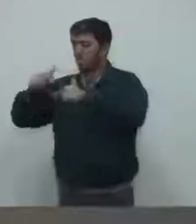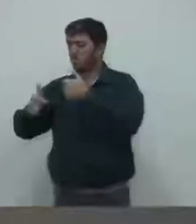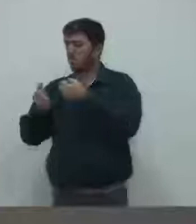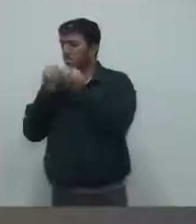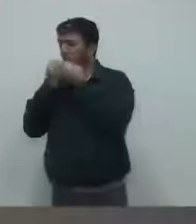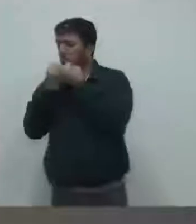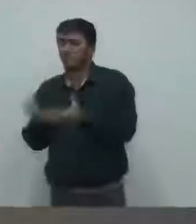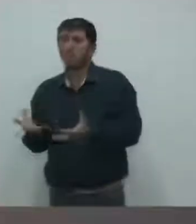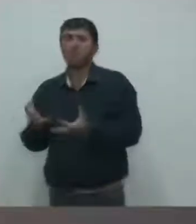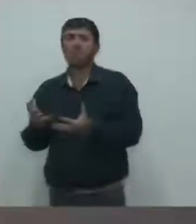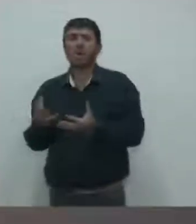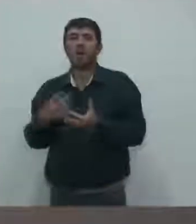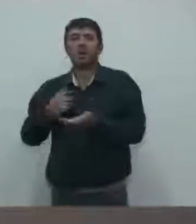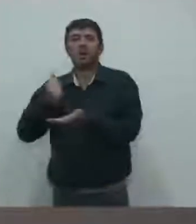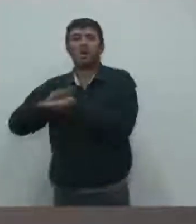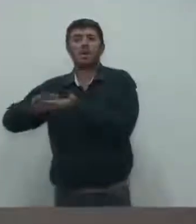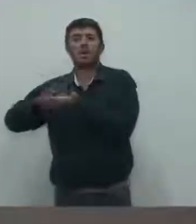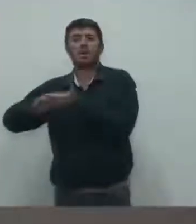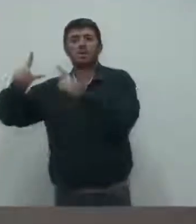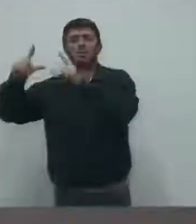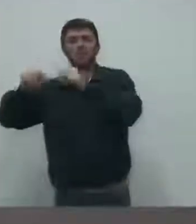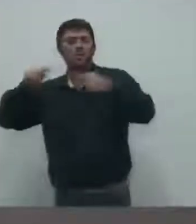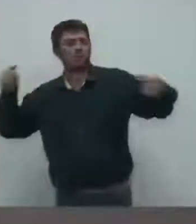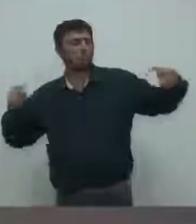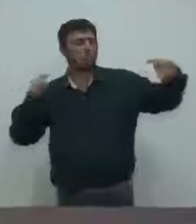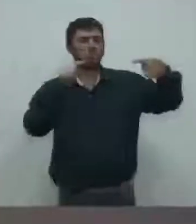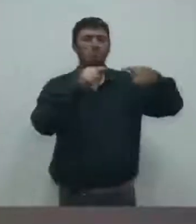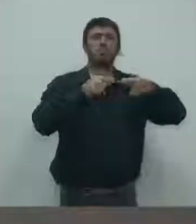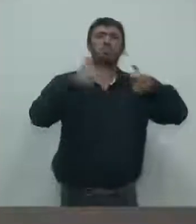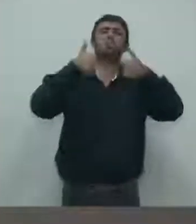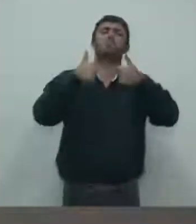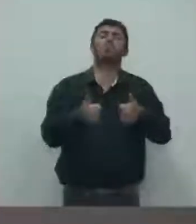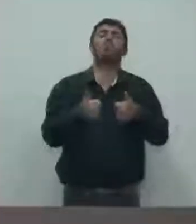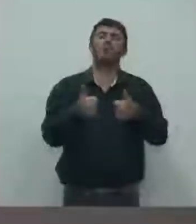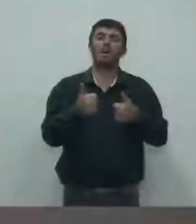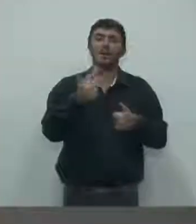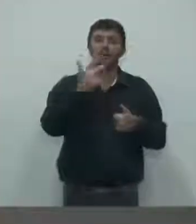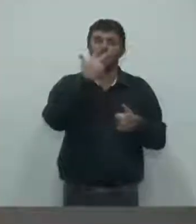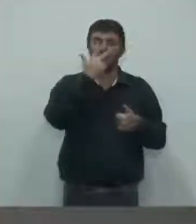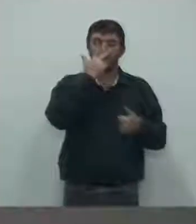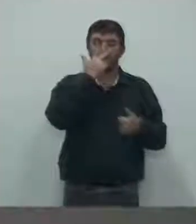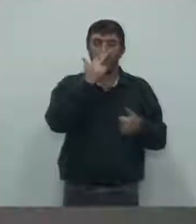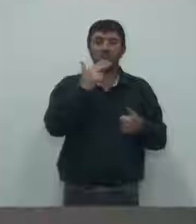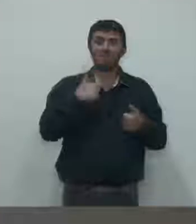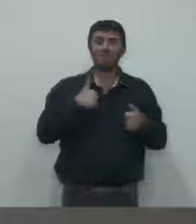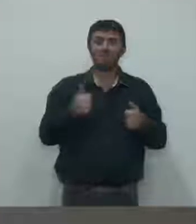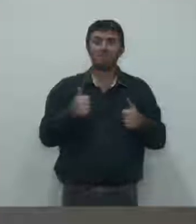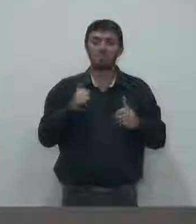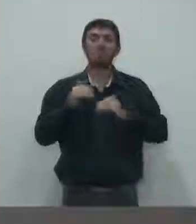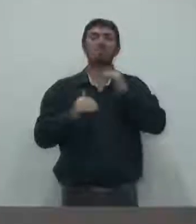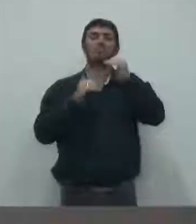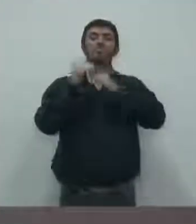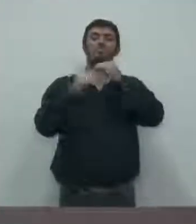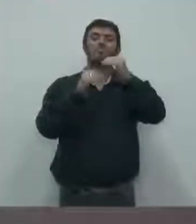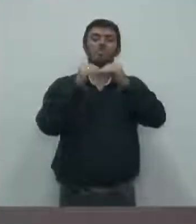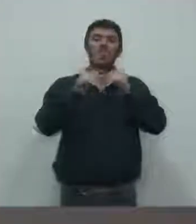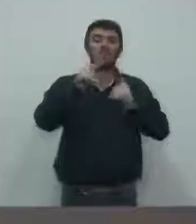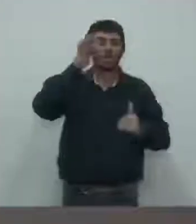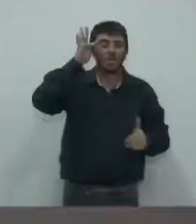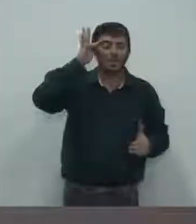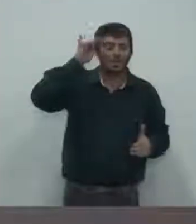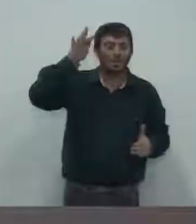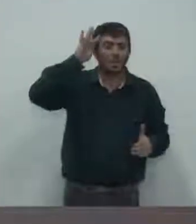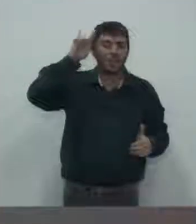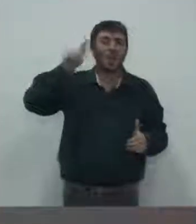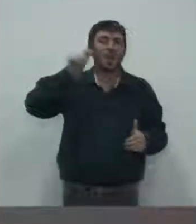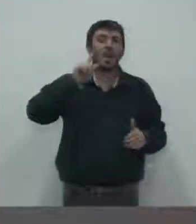gastando menos. Aí você atinge o nível de excelência. E é um desafio para a gente. Ele diz o seguinte, a excelência é uma arte conquistada pelo treino